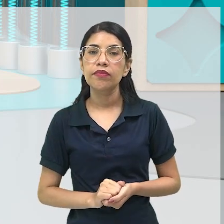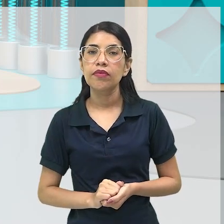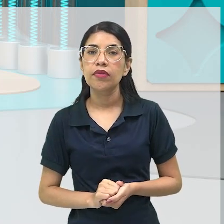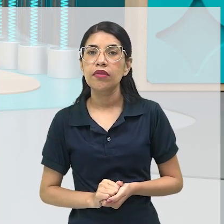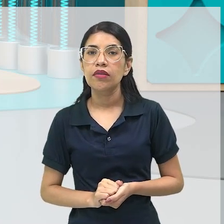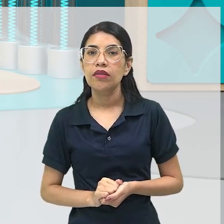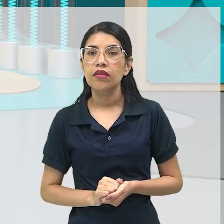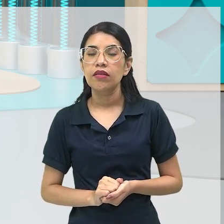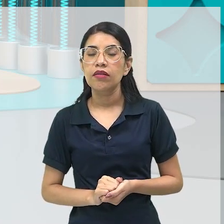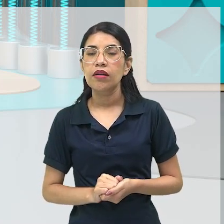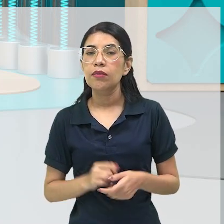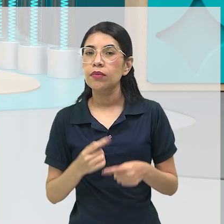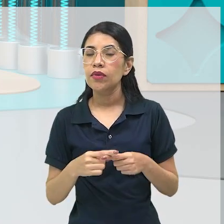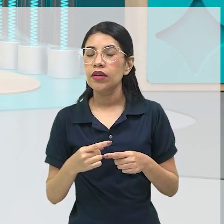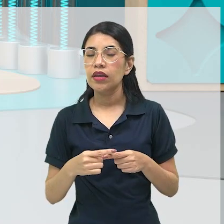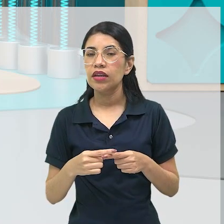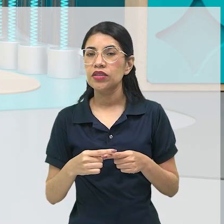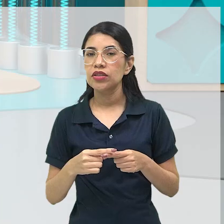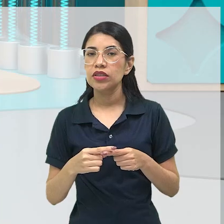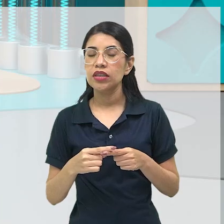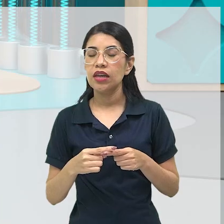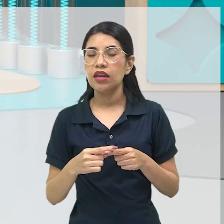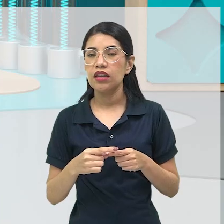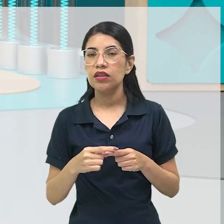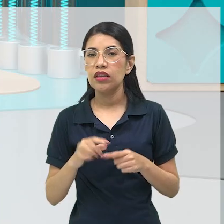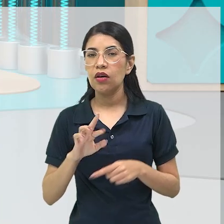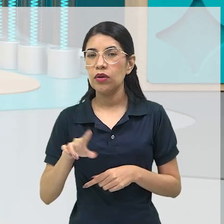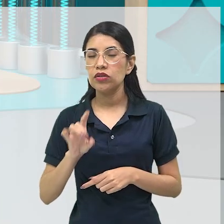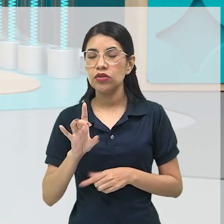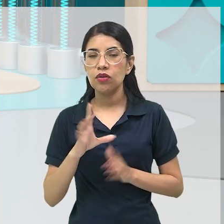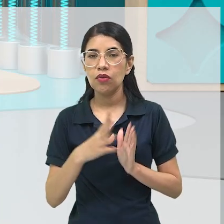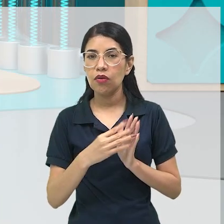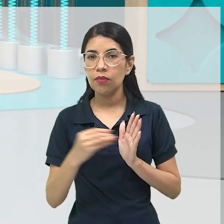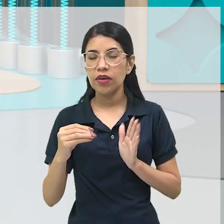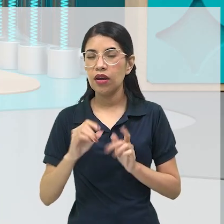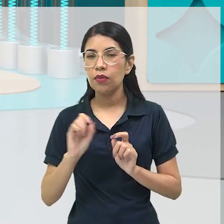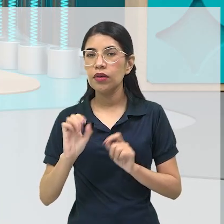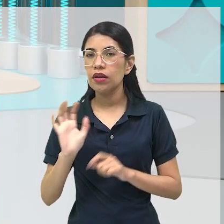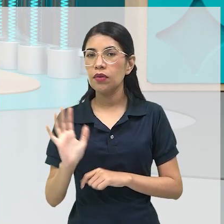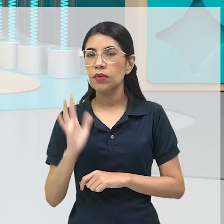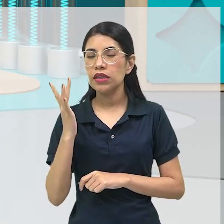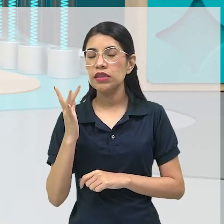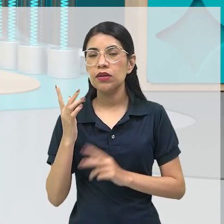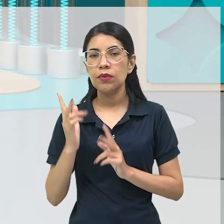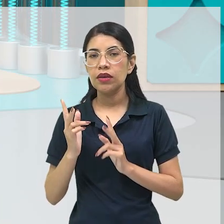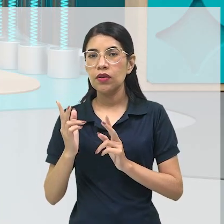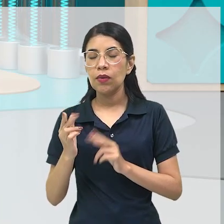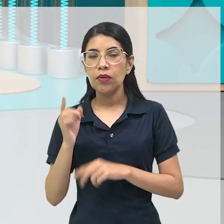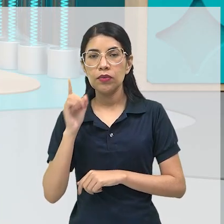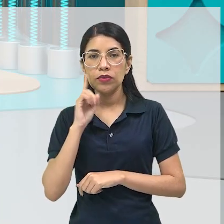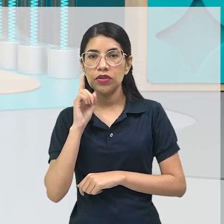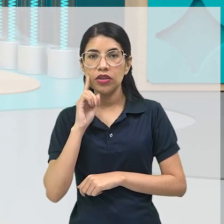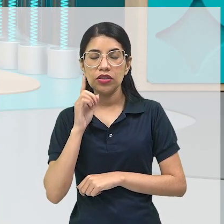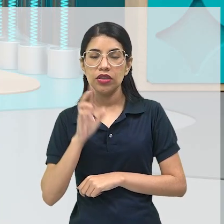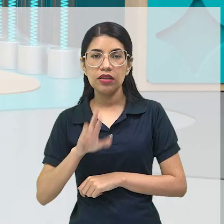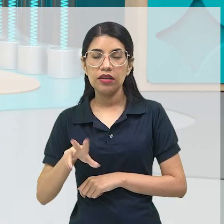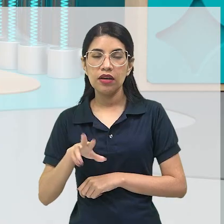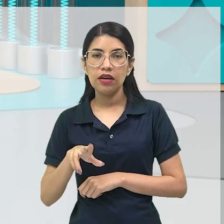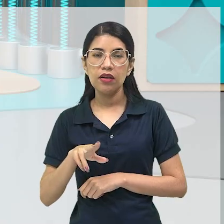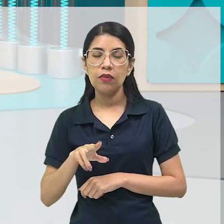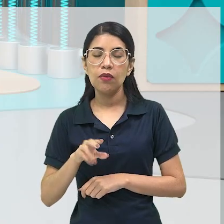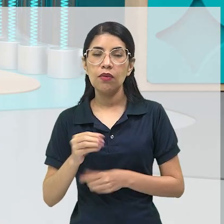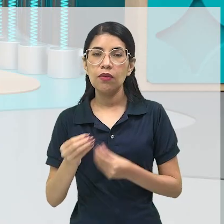falamos de trazer para a cena, eu não vou copiar exatamente o que aconteceu no meu dia a dia, exatamente